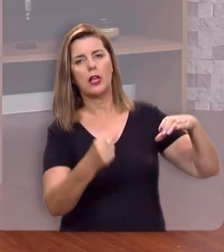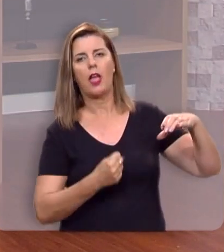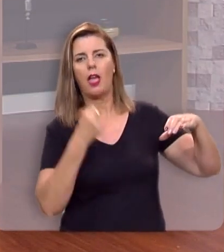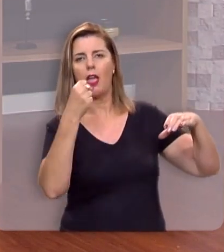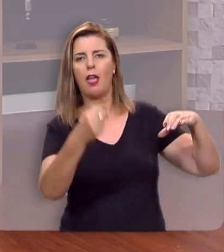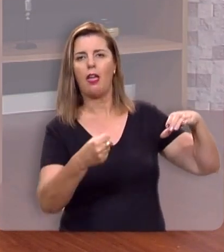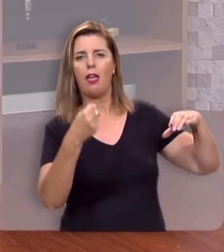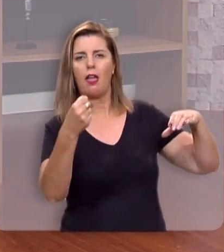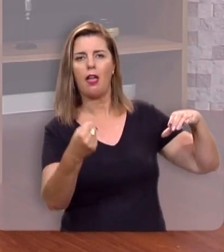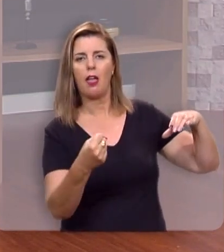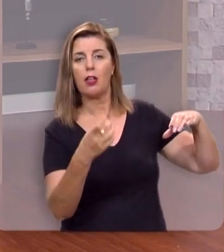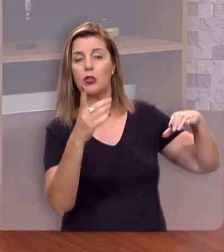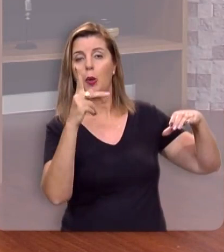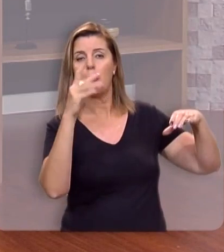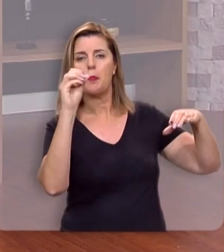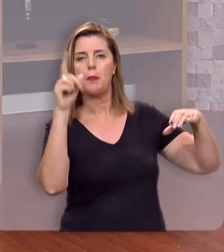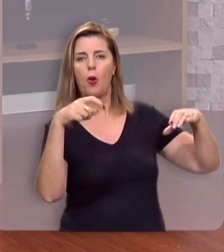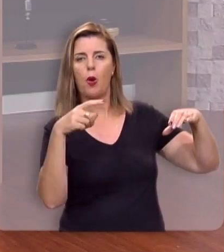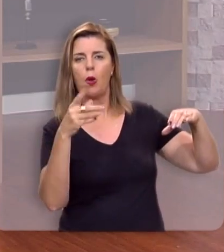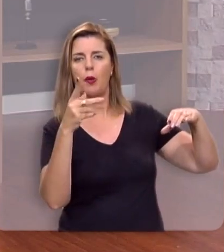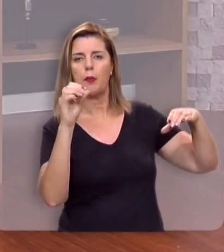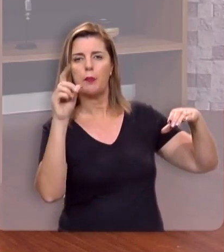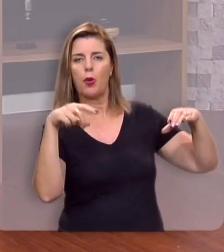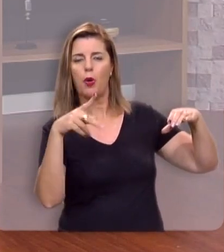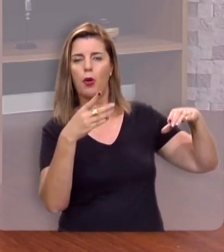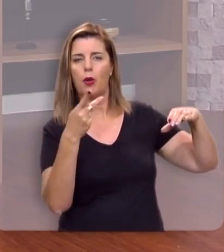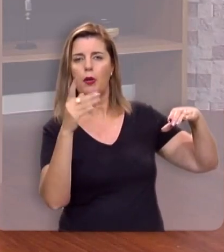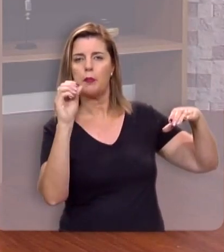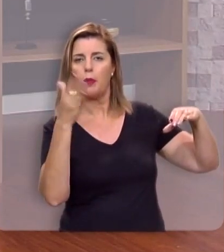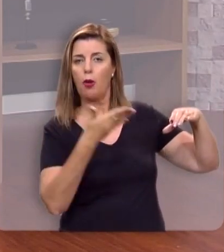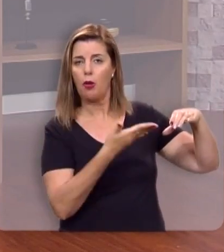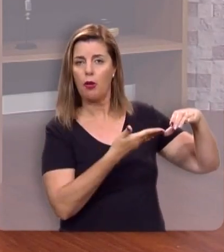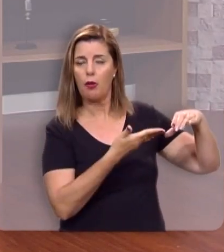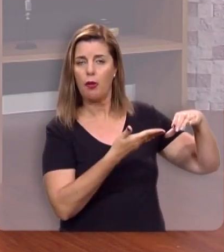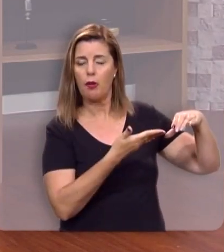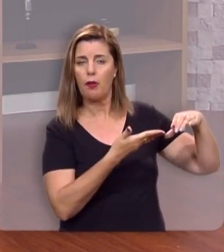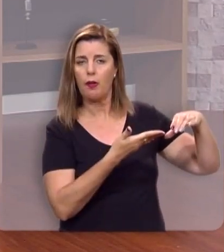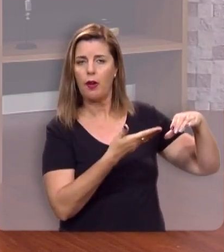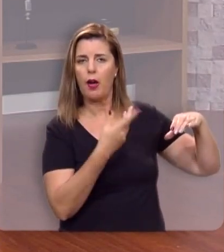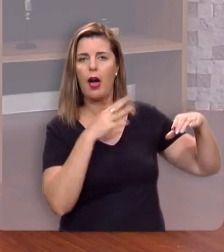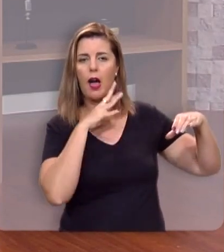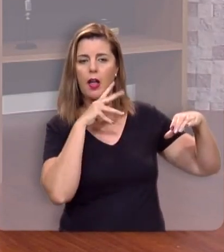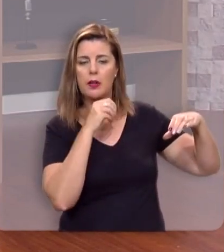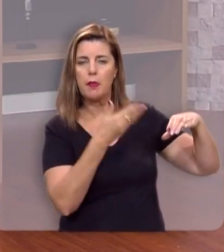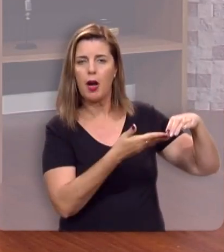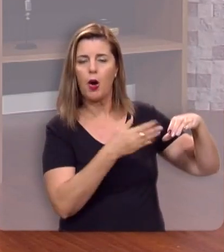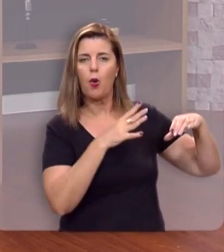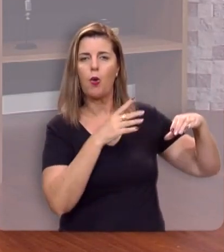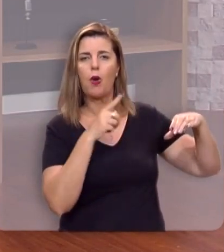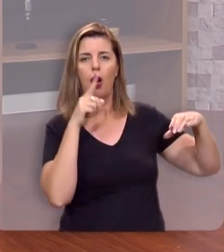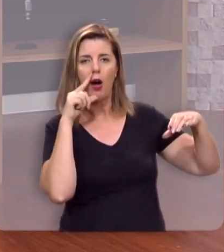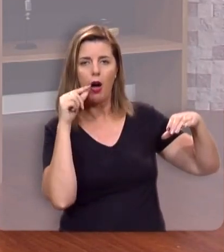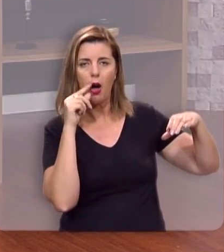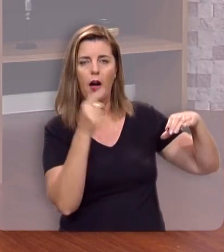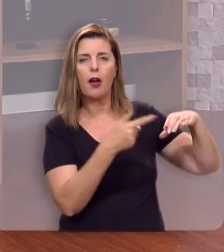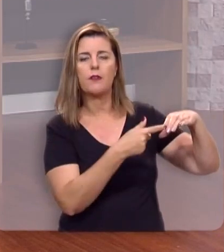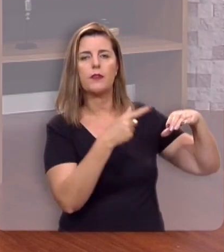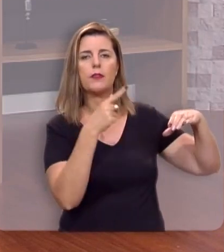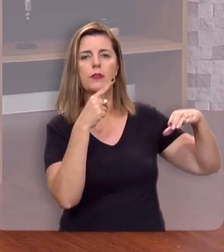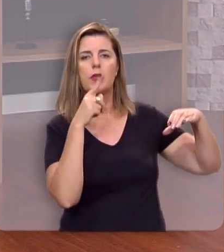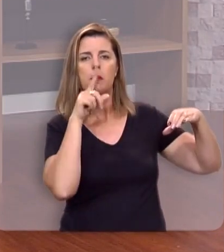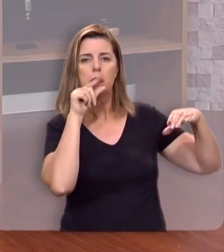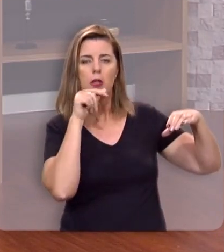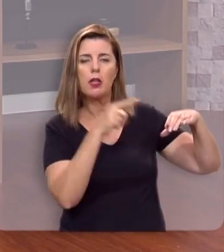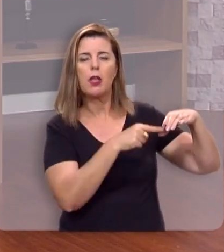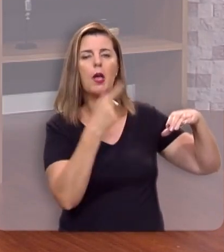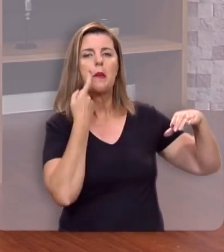séculos, vai ter pó e pó. Vai ter pó de animal, vai ter pó de ave, vai ter pó de peixe,